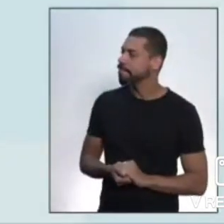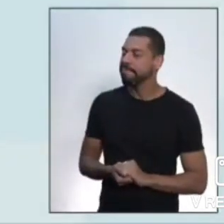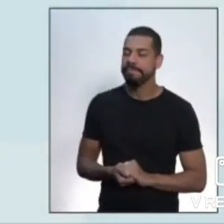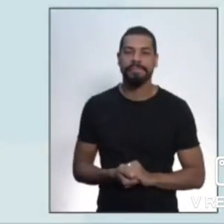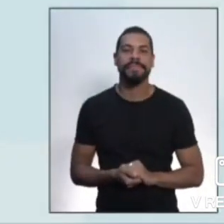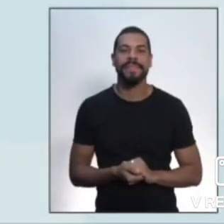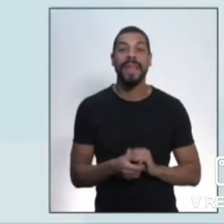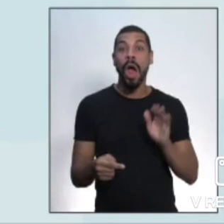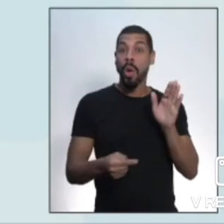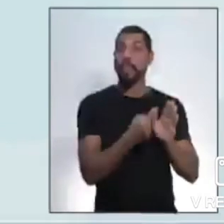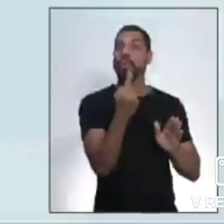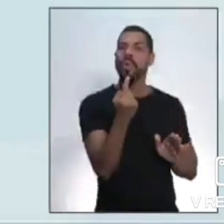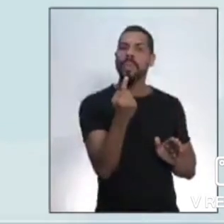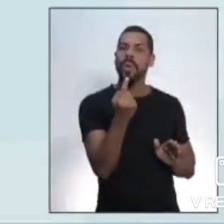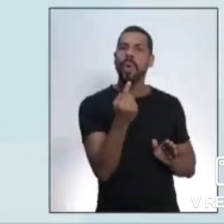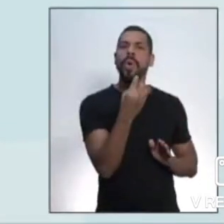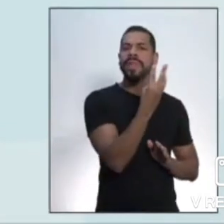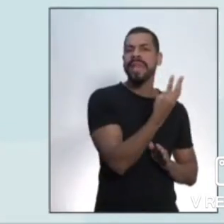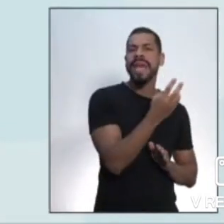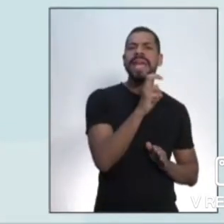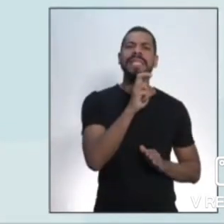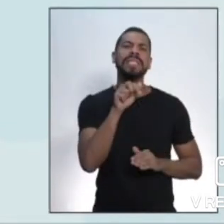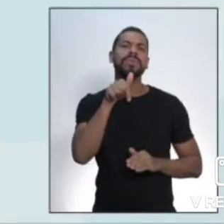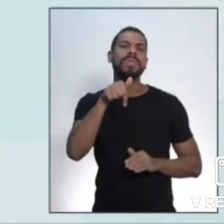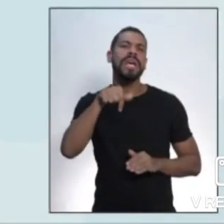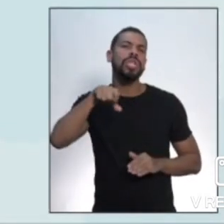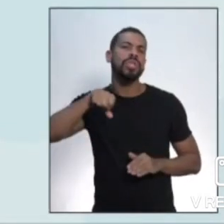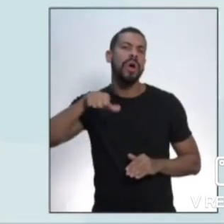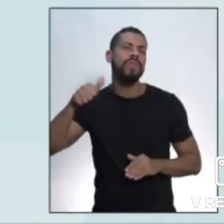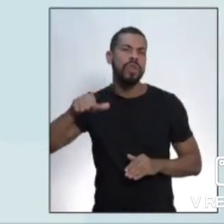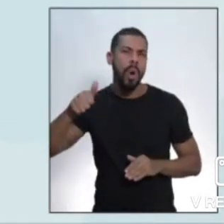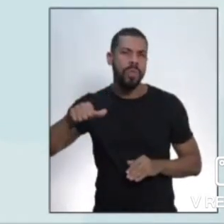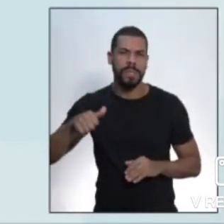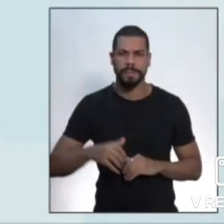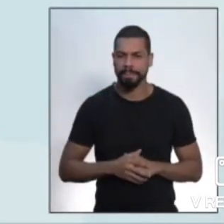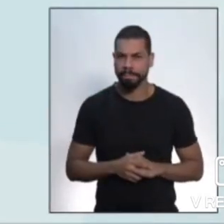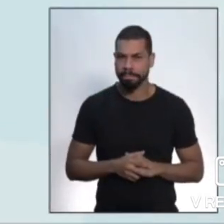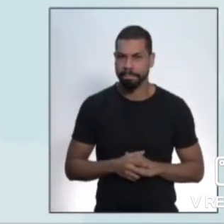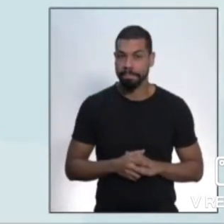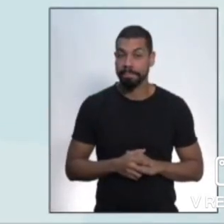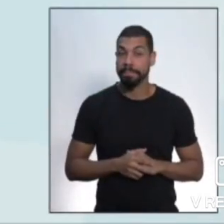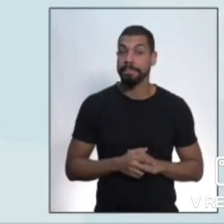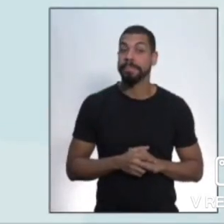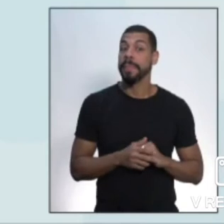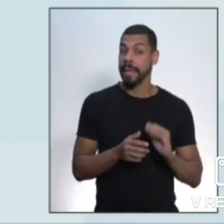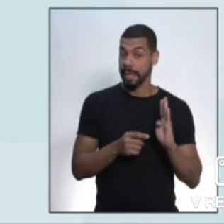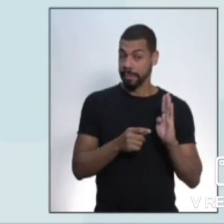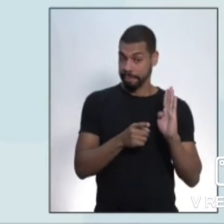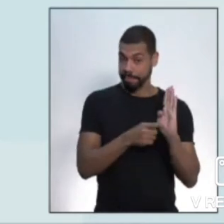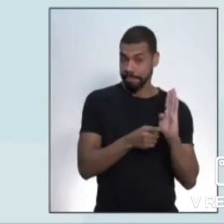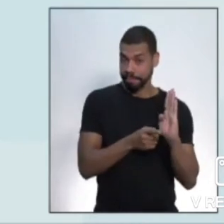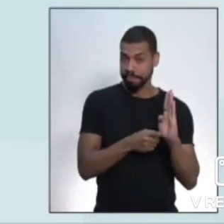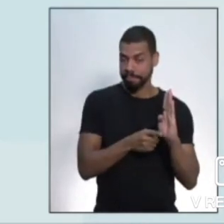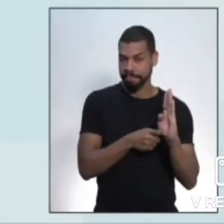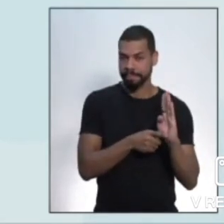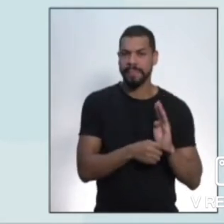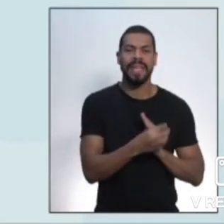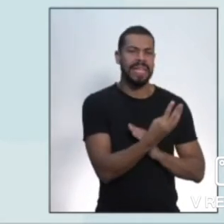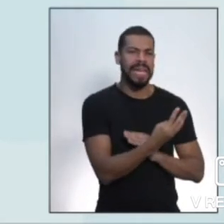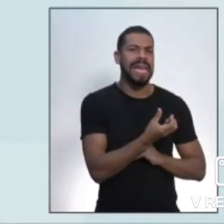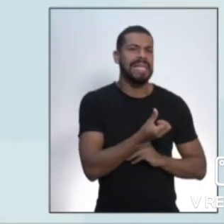a resposta, 3, 5, 7, 9 e 11. A segunda, que é de 3N,